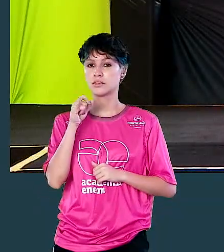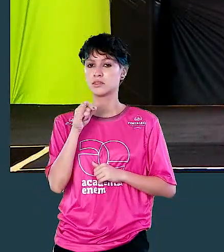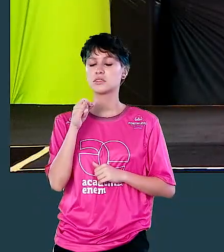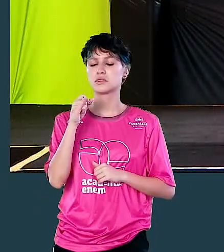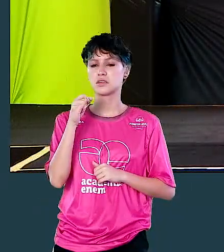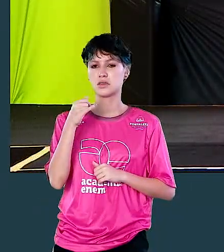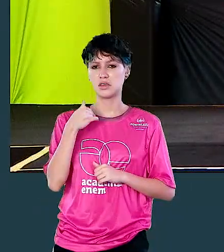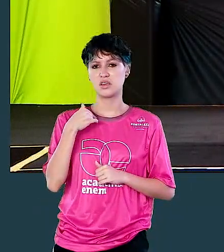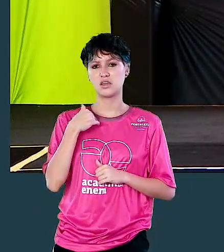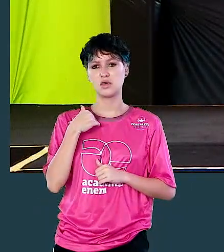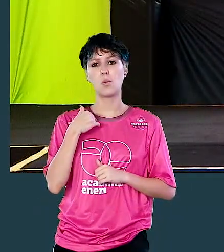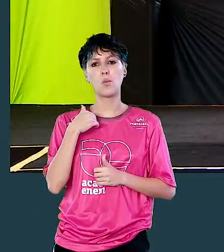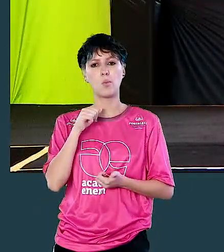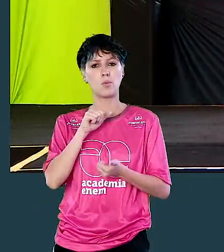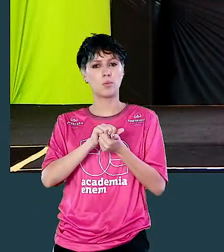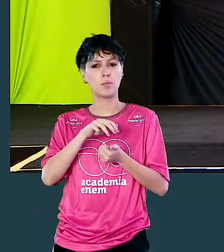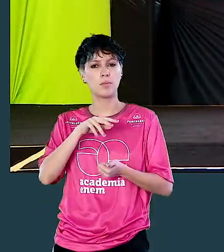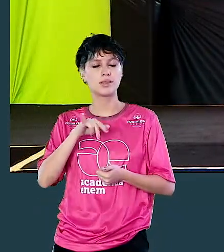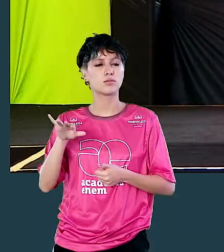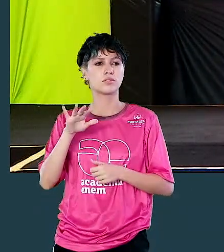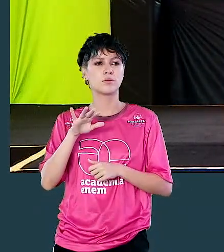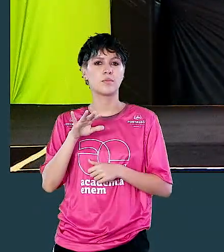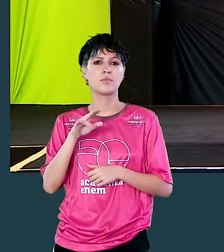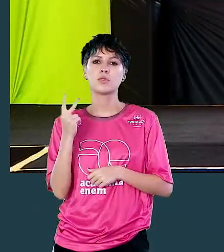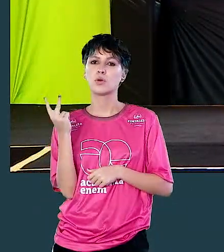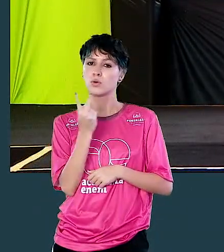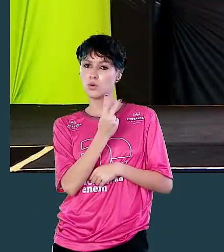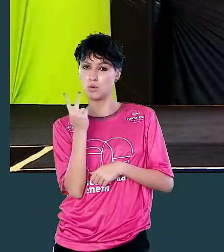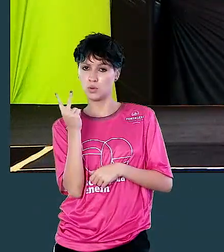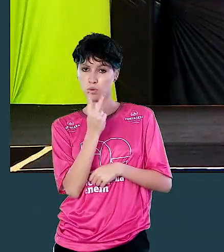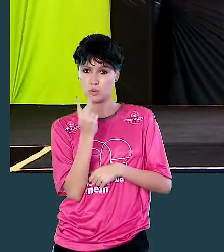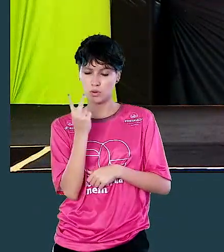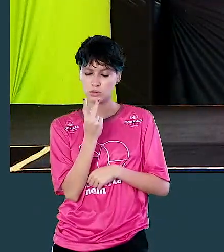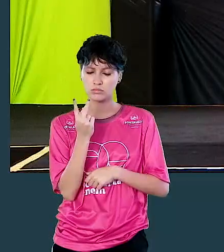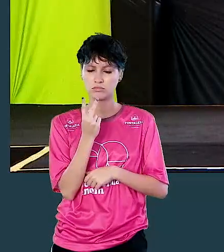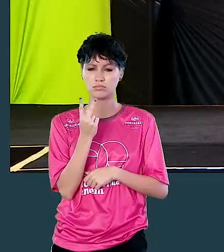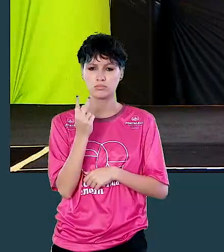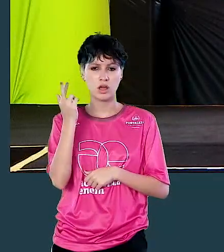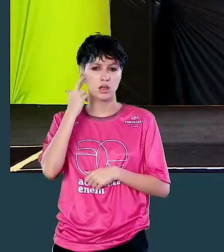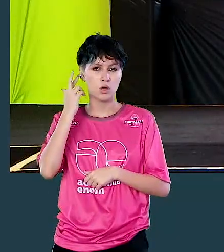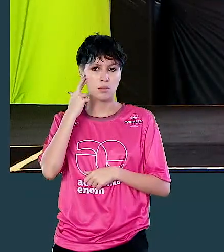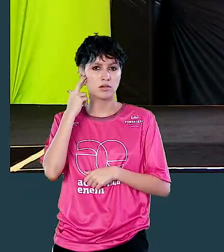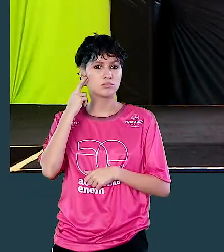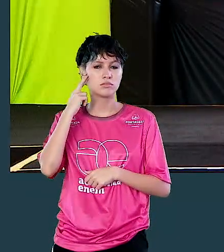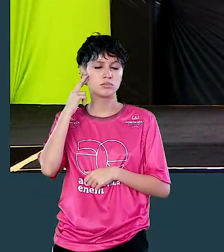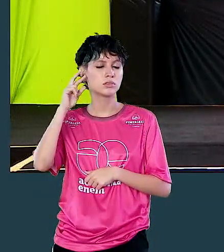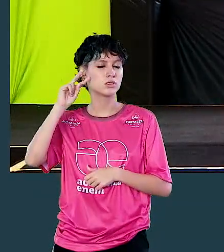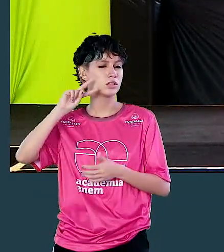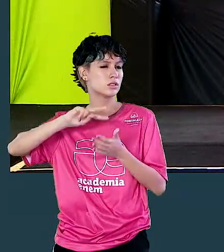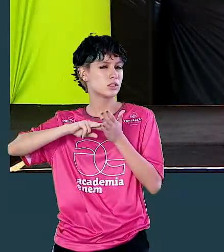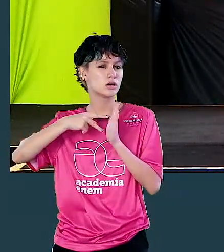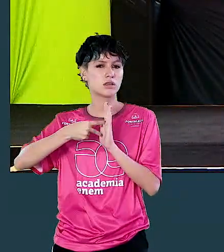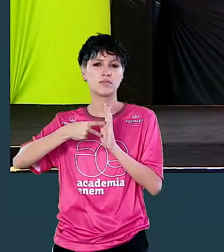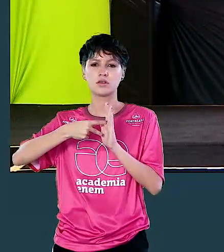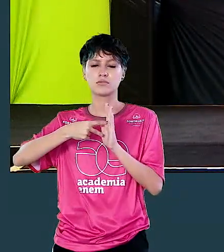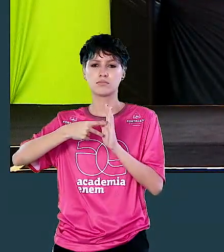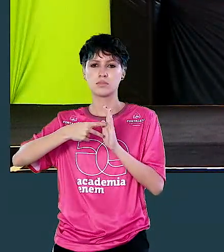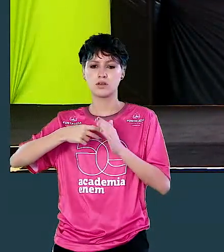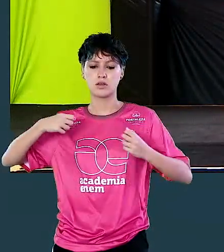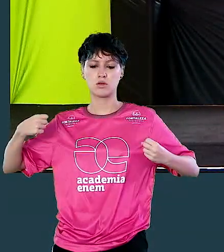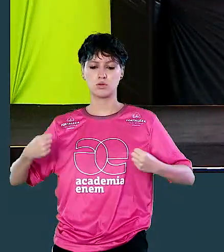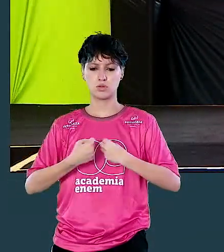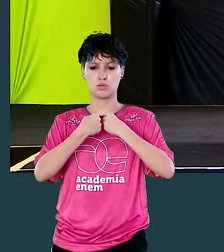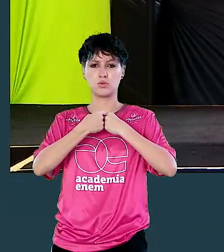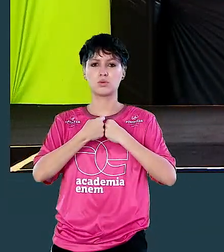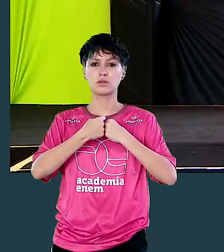Matheus, nós somos cadeias normais, sem ramificação, a interação é alta. A letra D fala assim, ó,